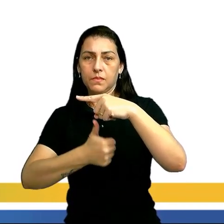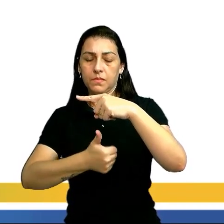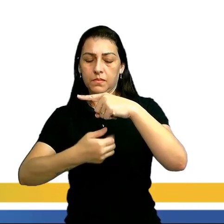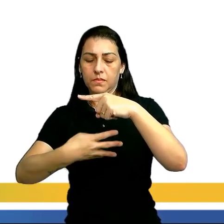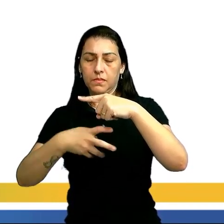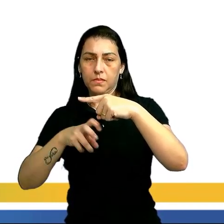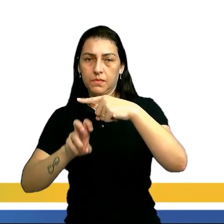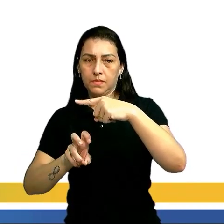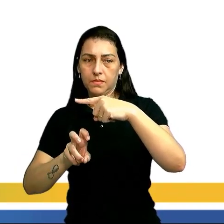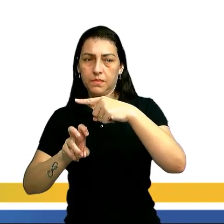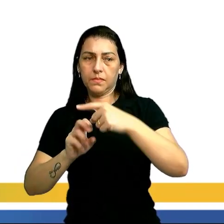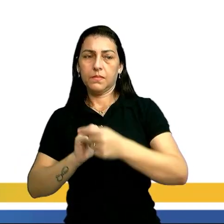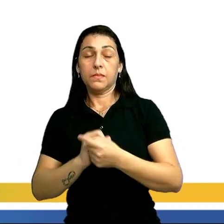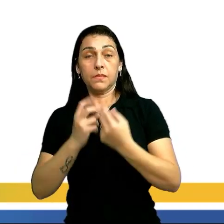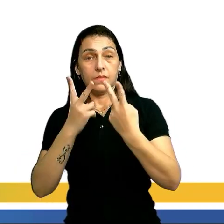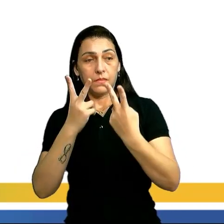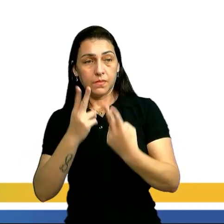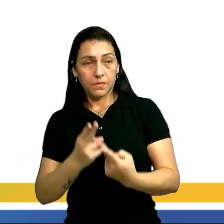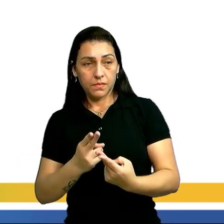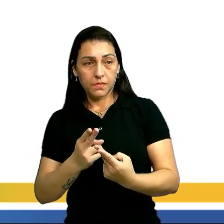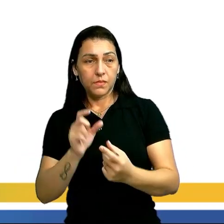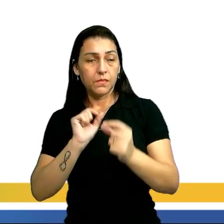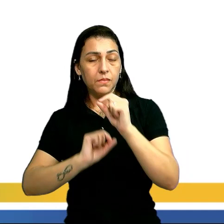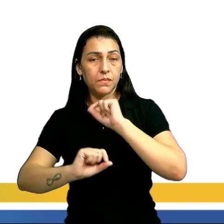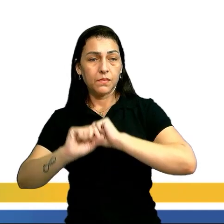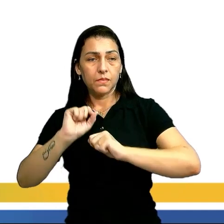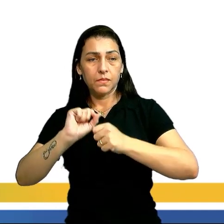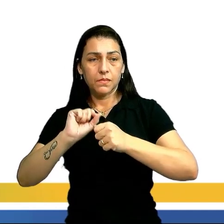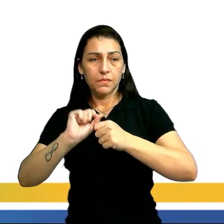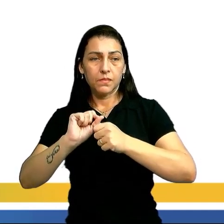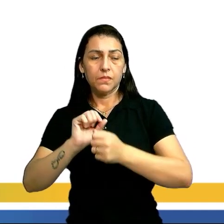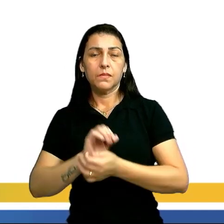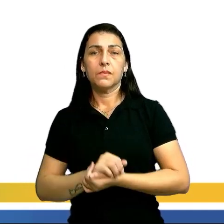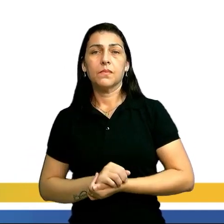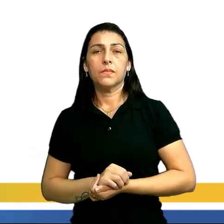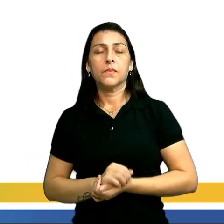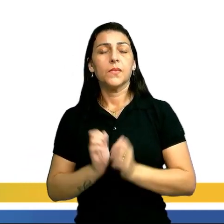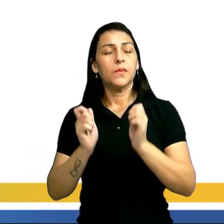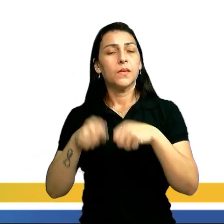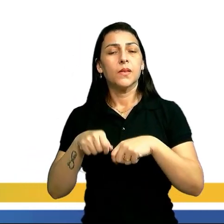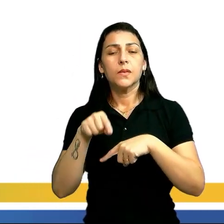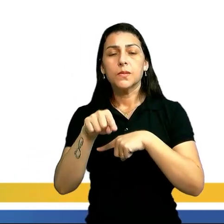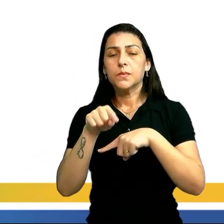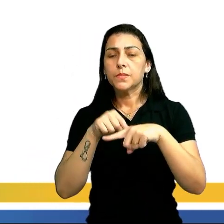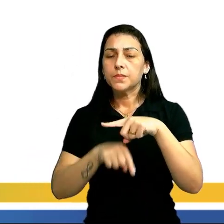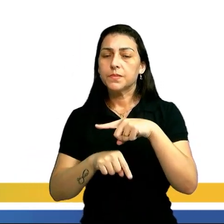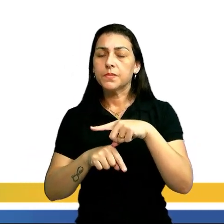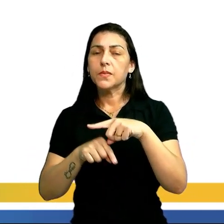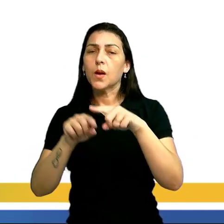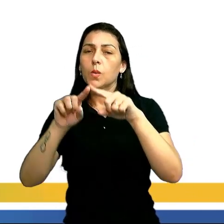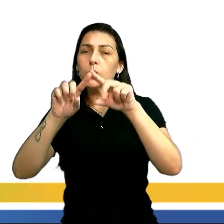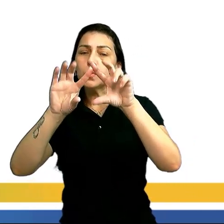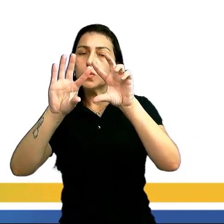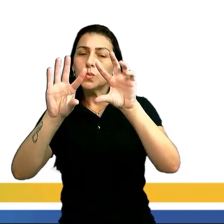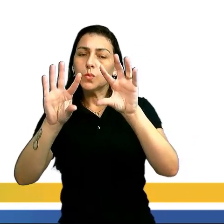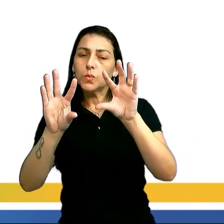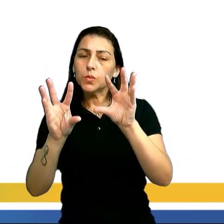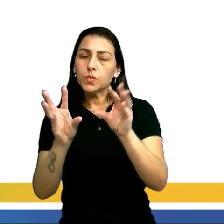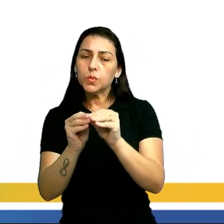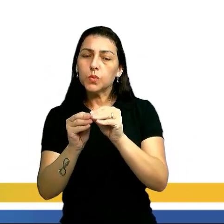igual a 145. O que a gente faz aí? Não dá para dividir, então vamos